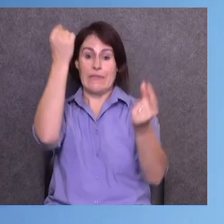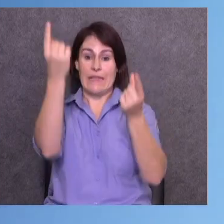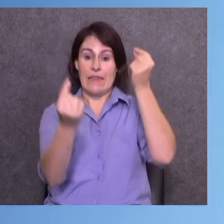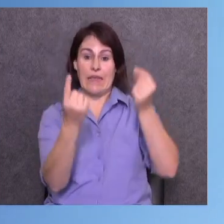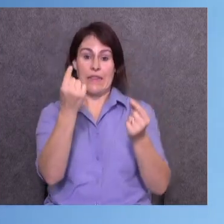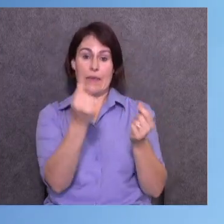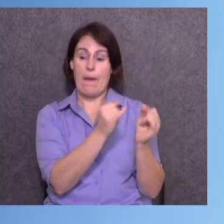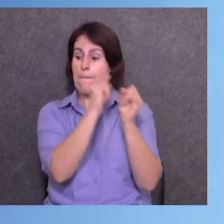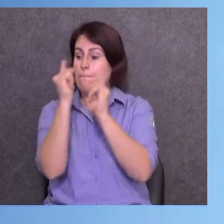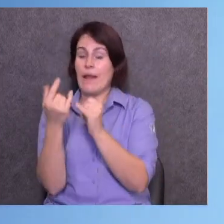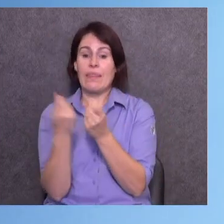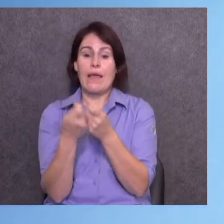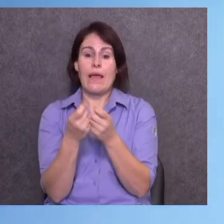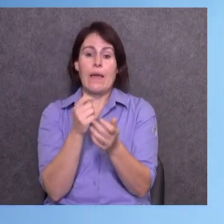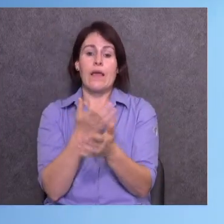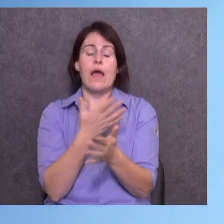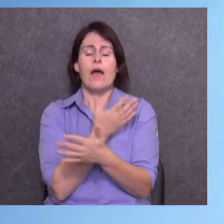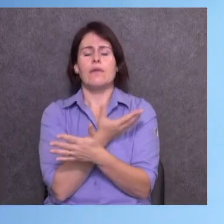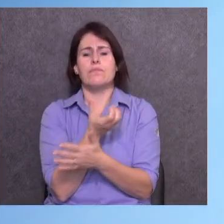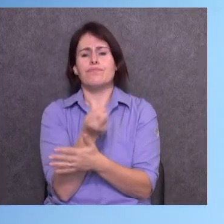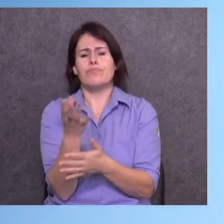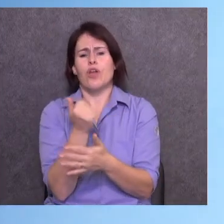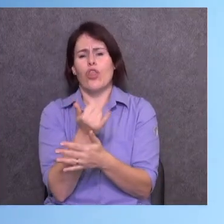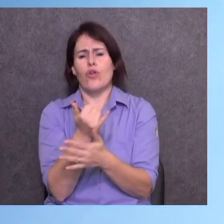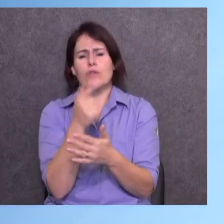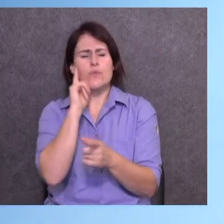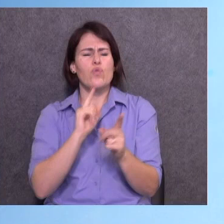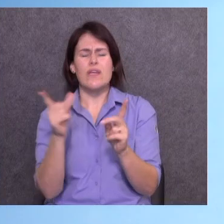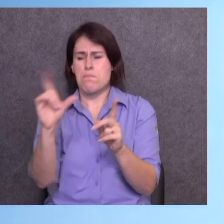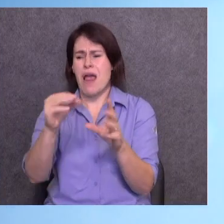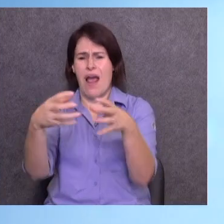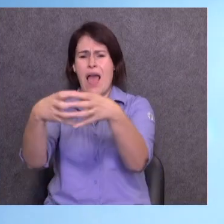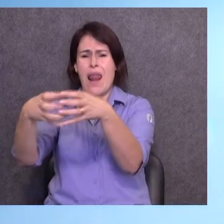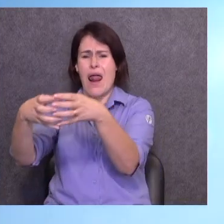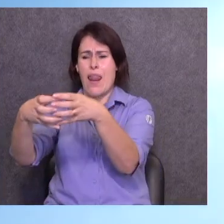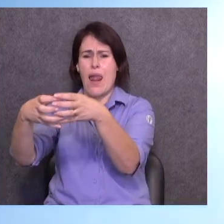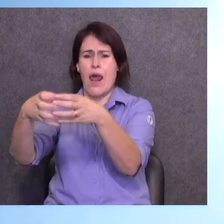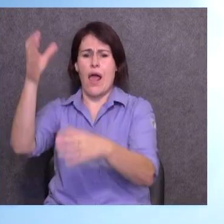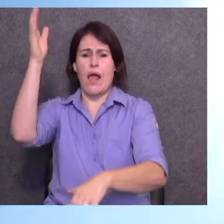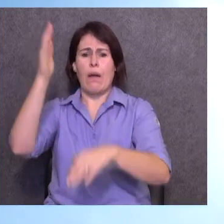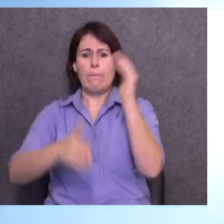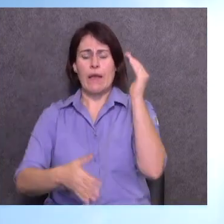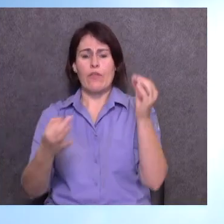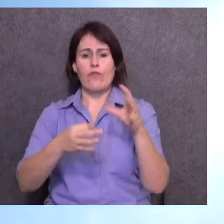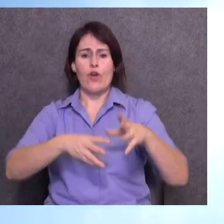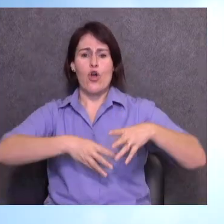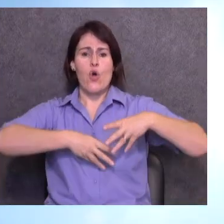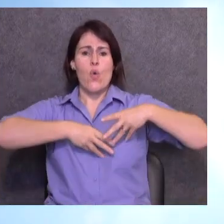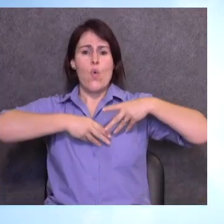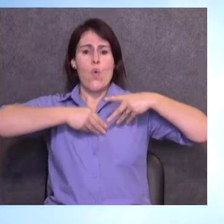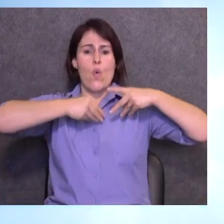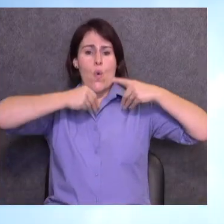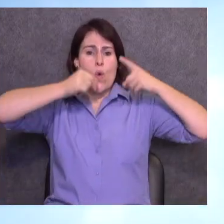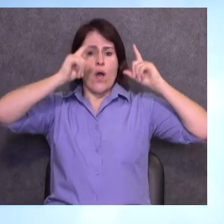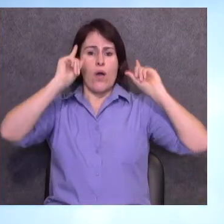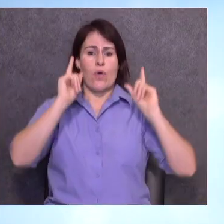dos apóstolos, juntamente com um grupo de outras mulheres, quando o Espírito dá início